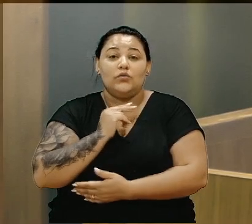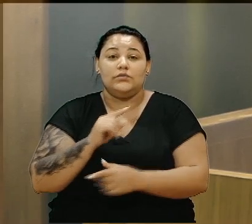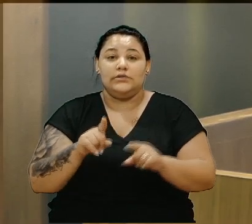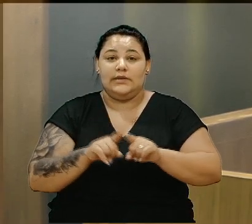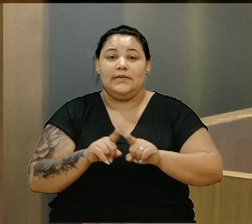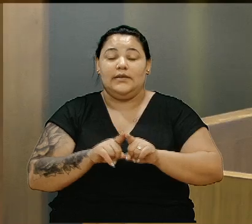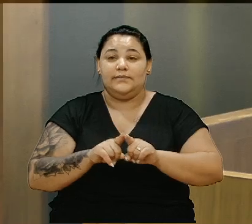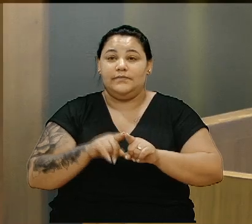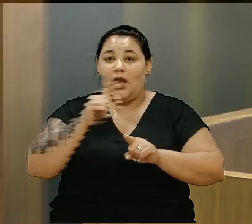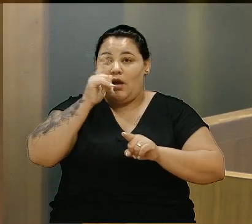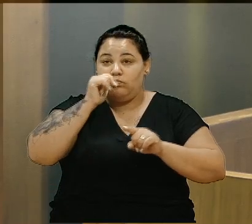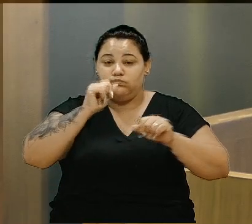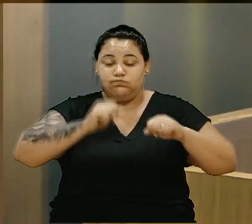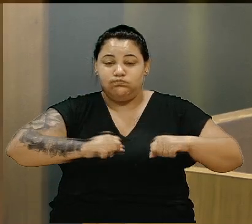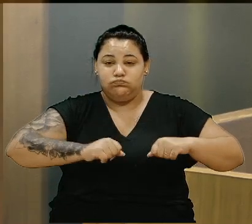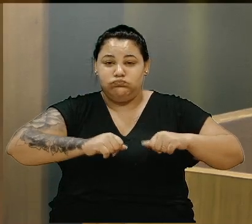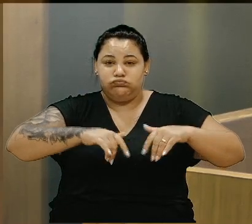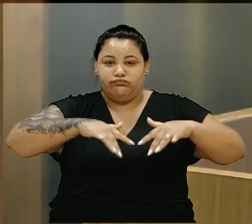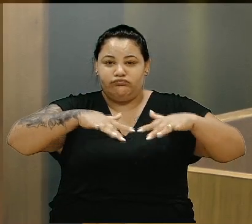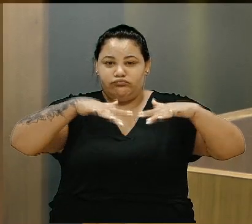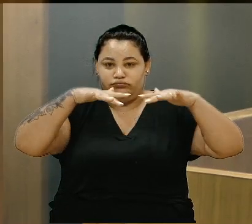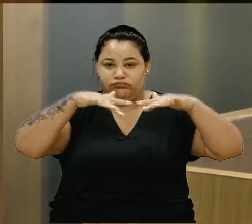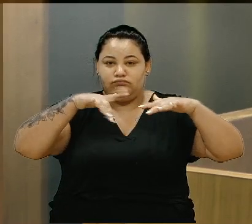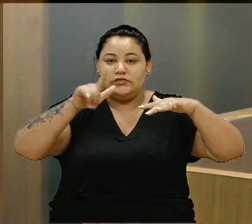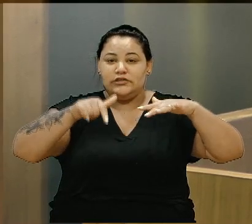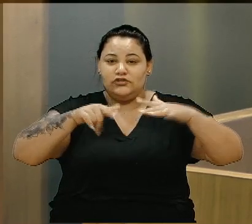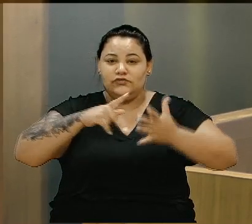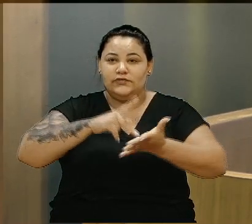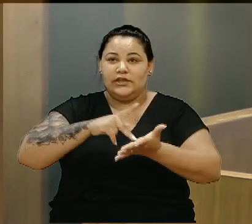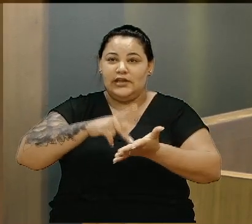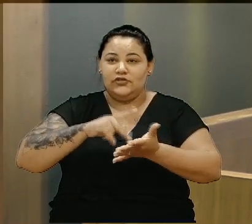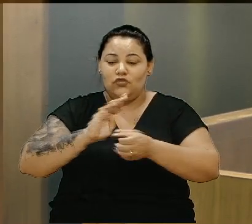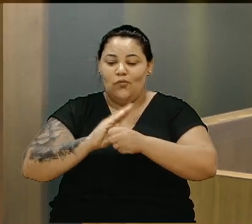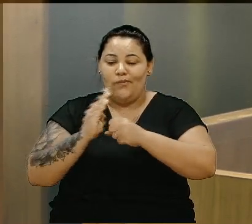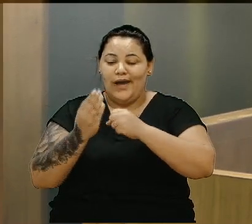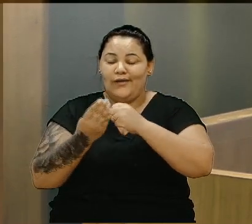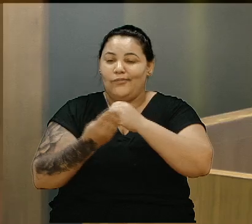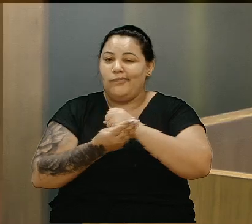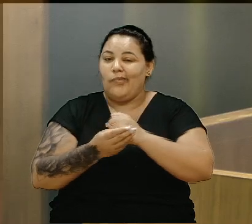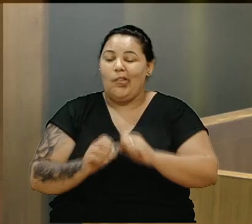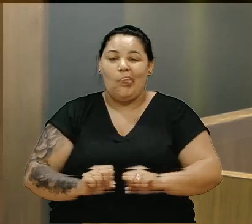aquela enchente e que literalmente colocou o bairro Fátima abaixo,